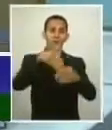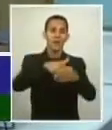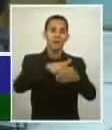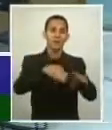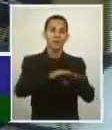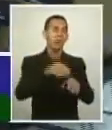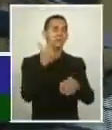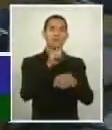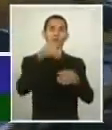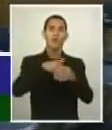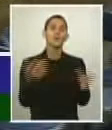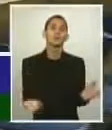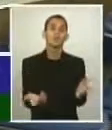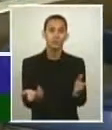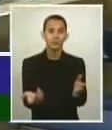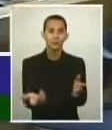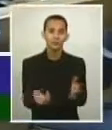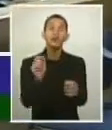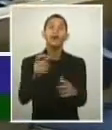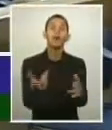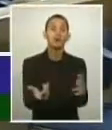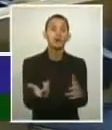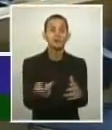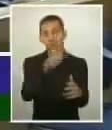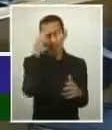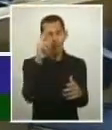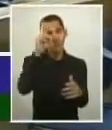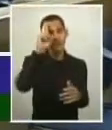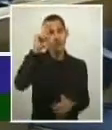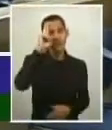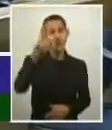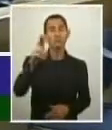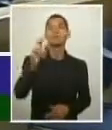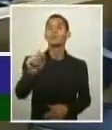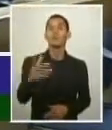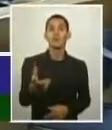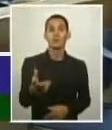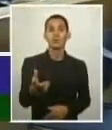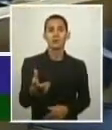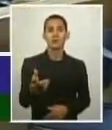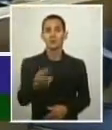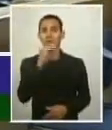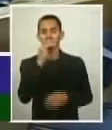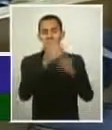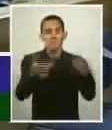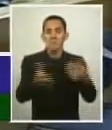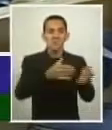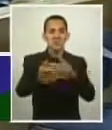e ser votado e quem fosse proprietário de alguma